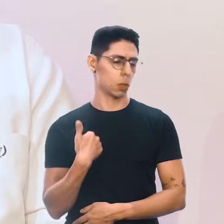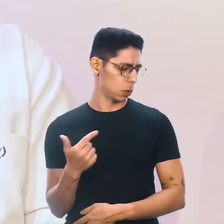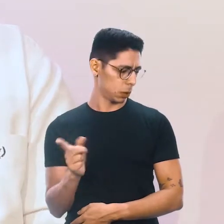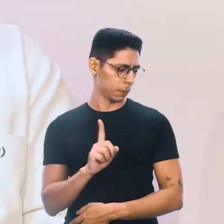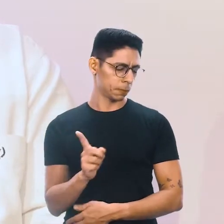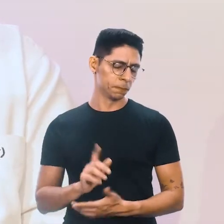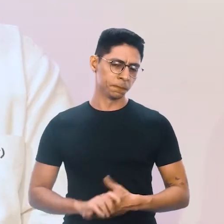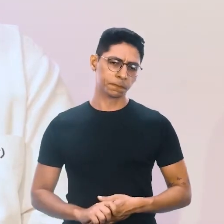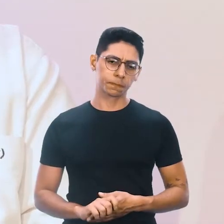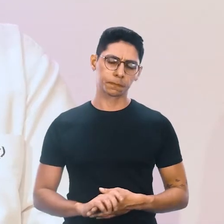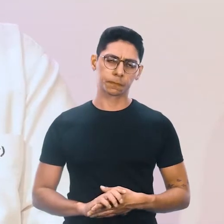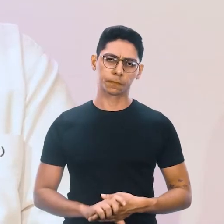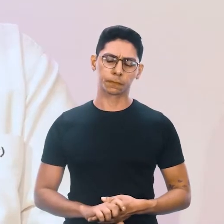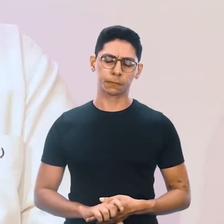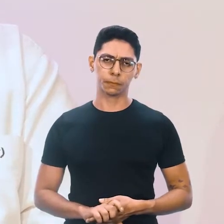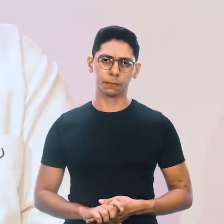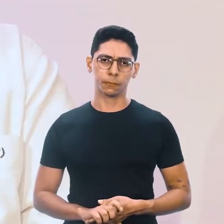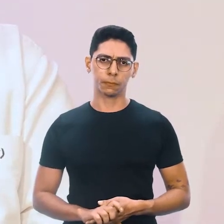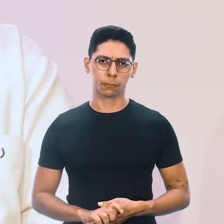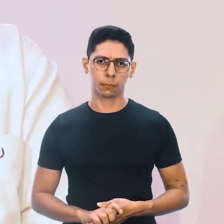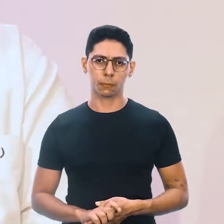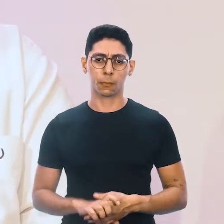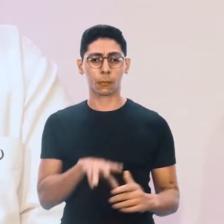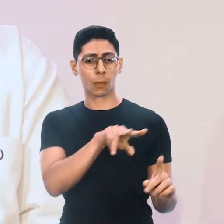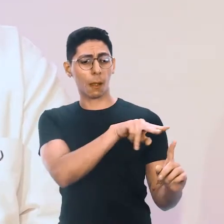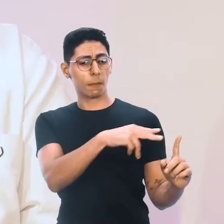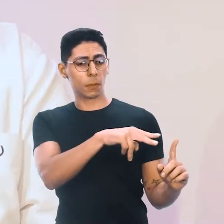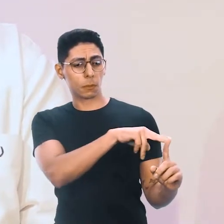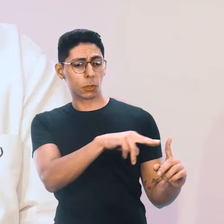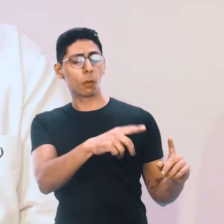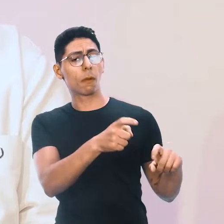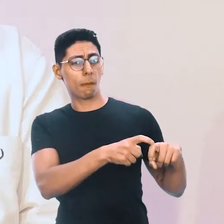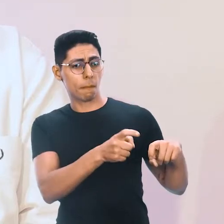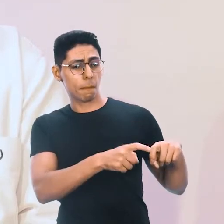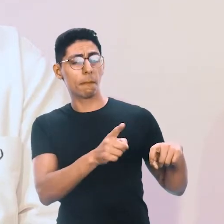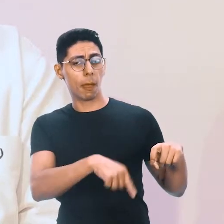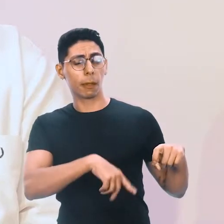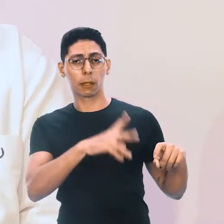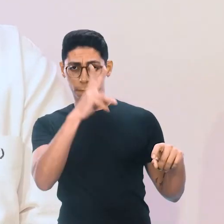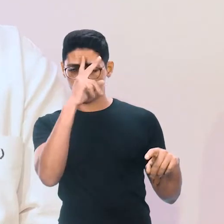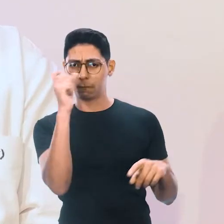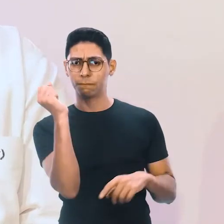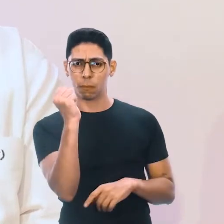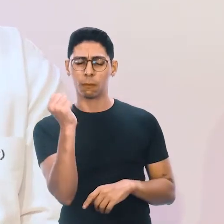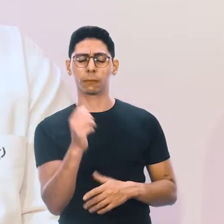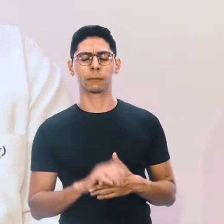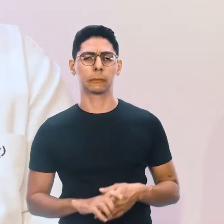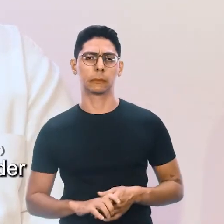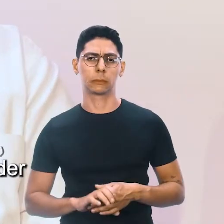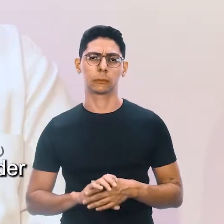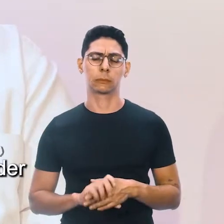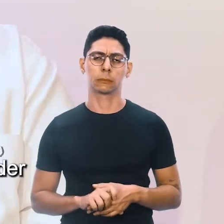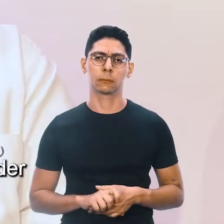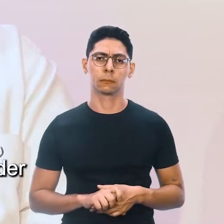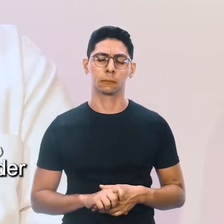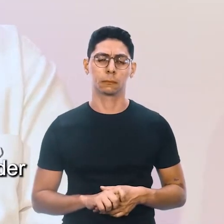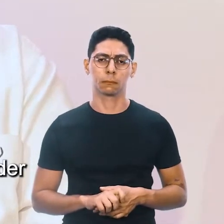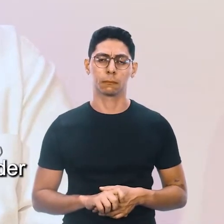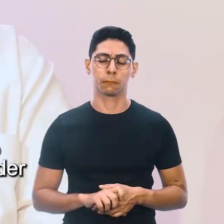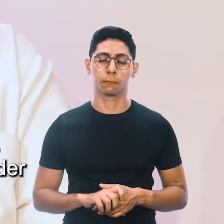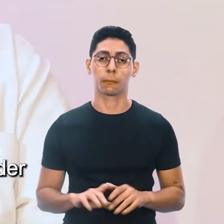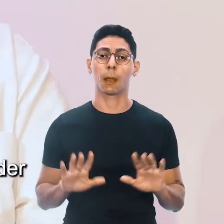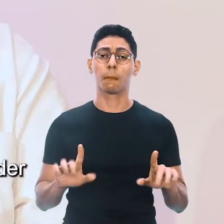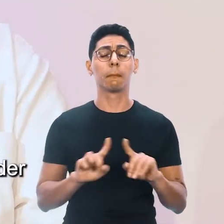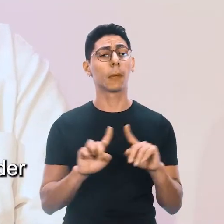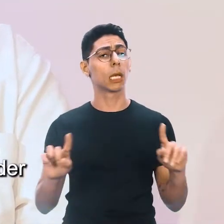em que Eu acho que momento, Tuca? a visão médica aí foi muito forte. Foi muito A visão forte. médica foi muito forte. Entendi. E em que momento